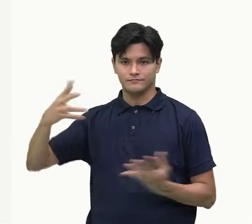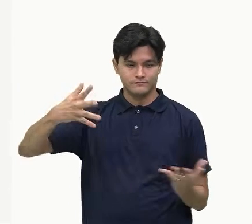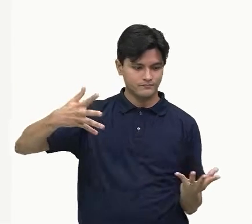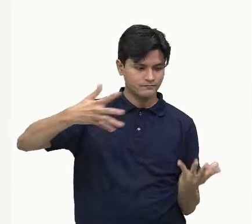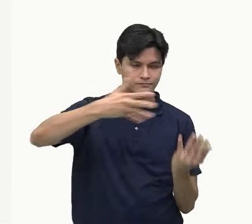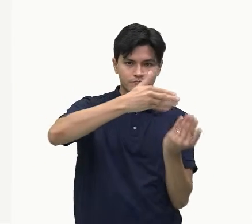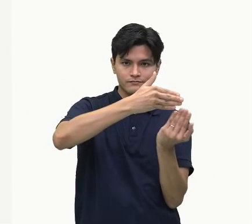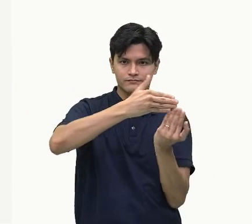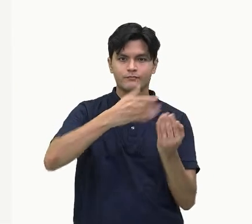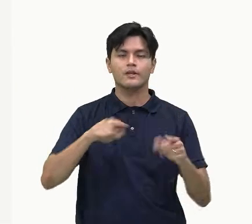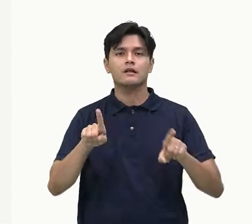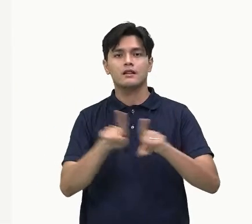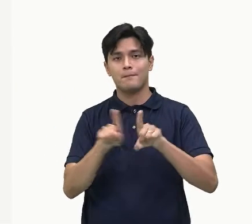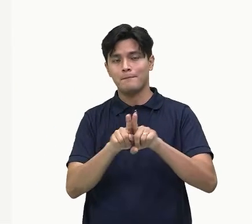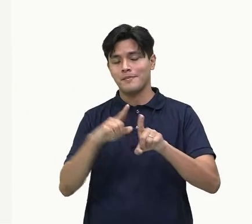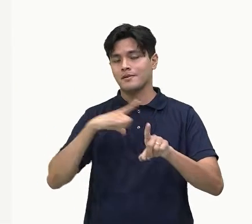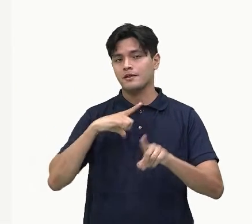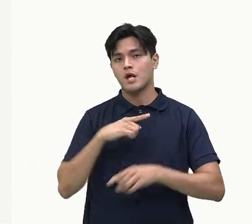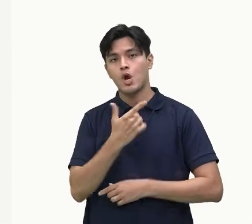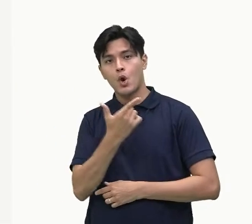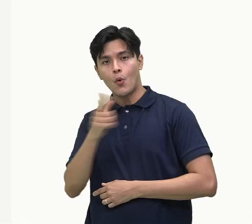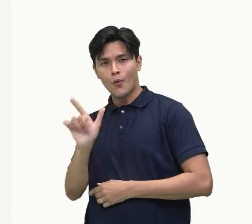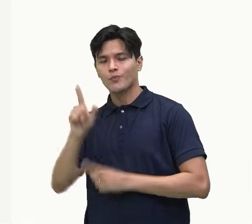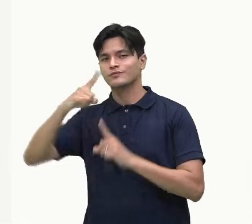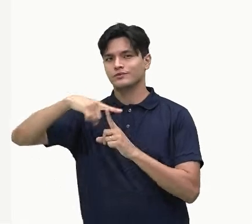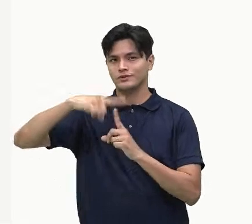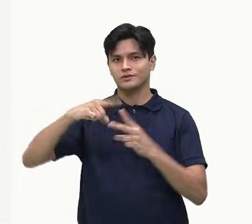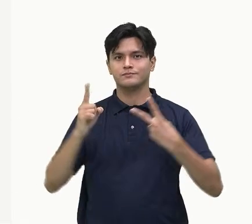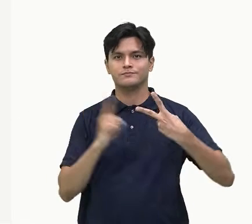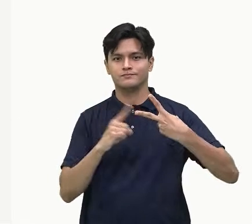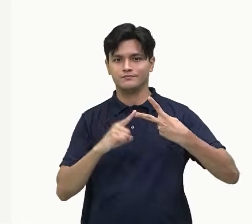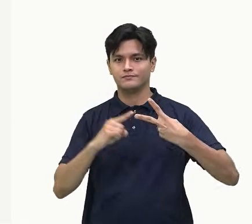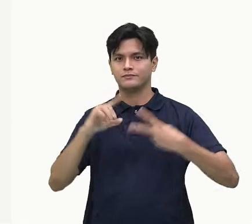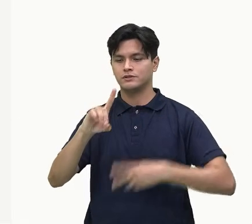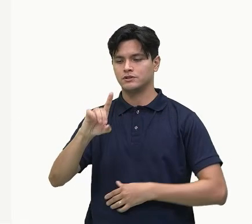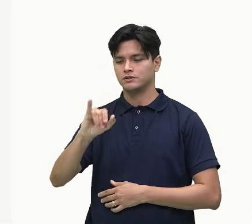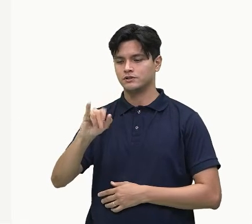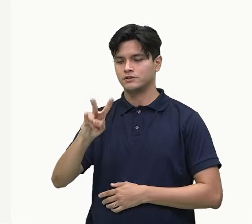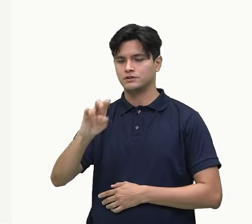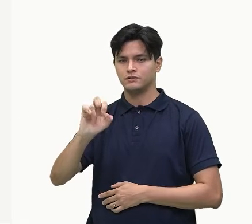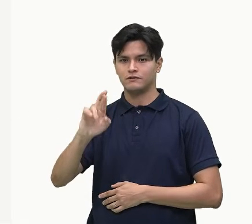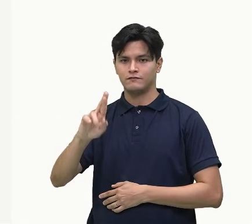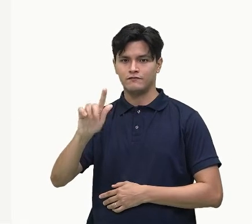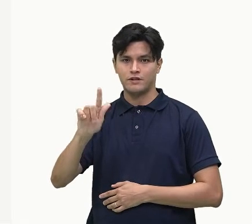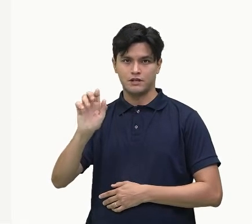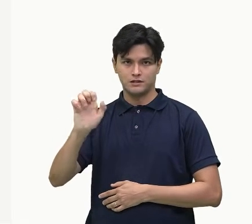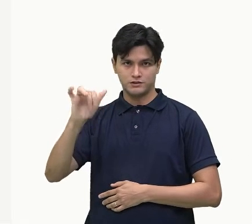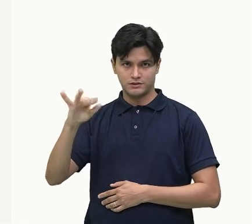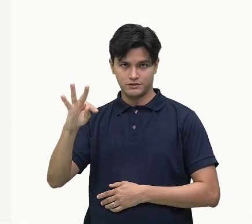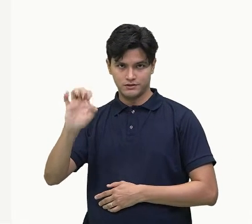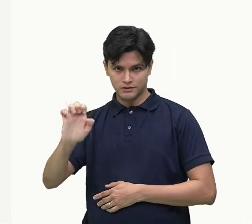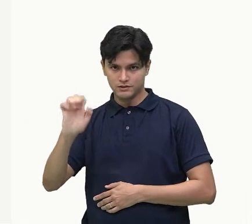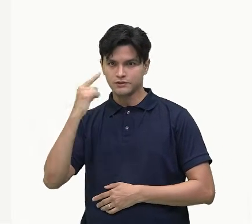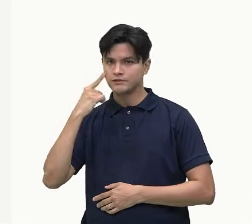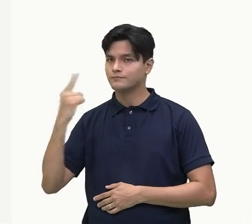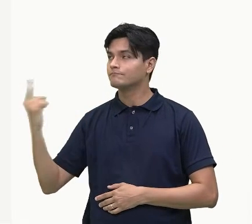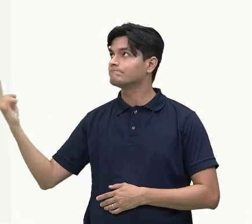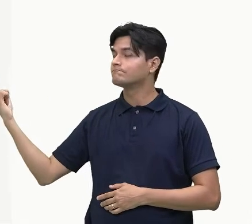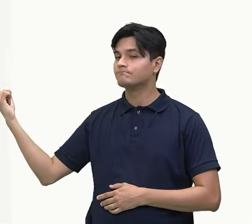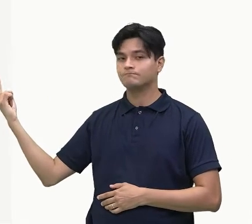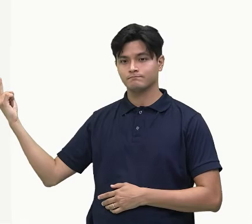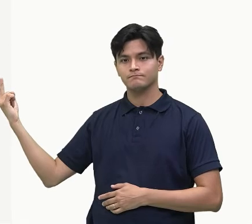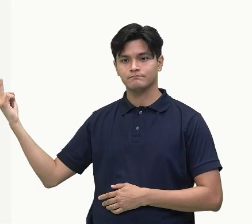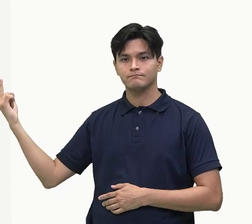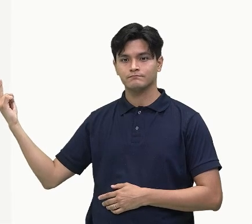Nós vamos ter também o feixe de luz que é chamado de cônico divergente. Os raios